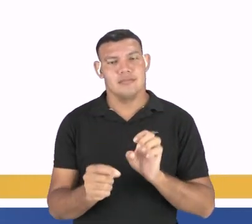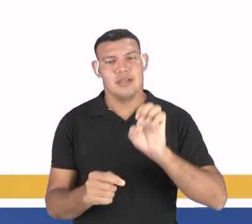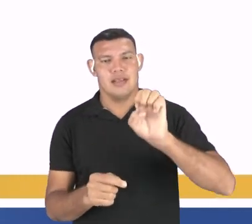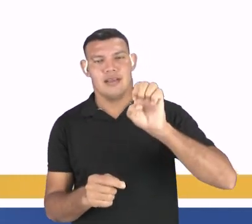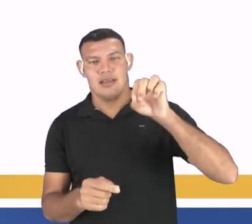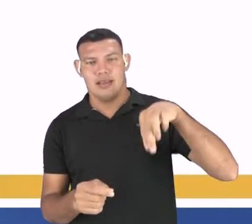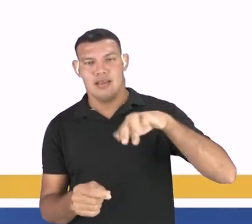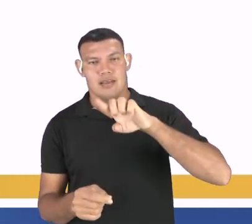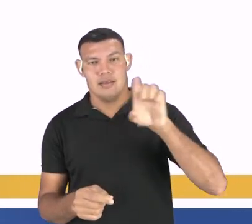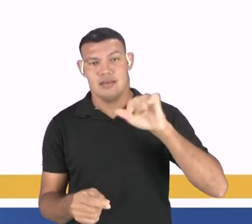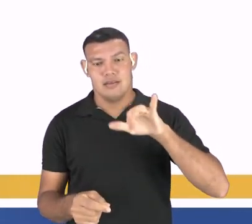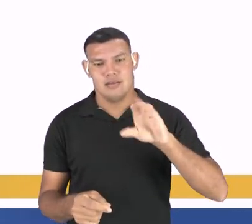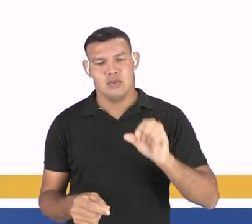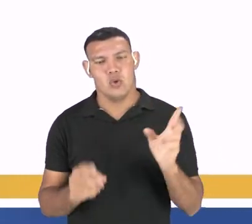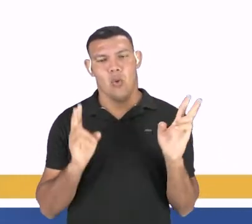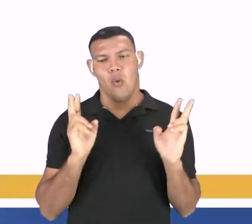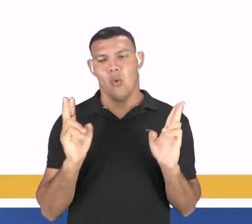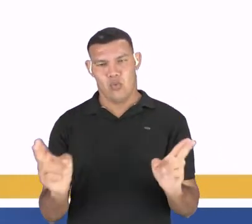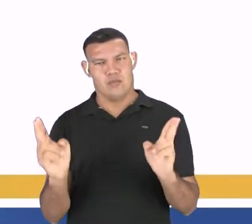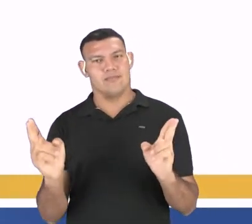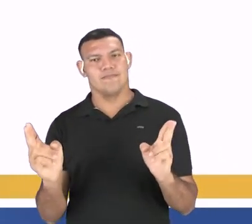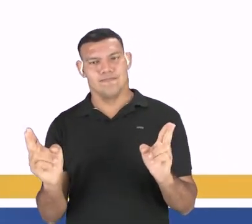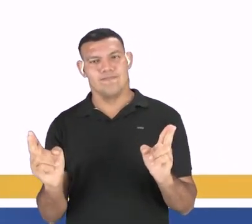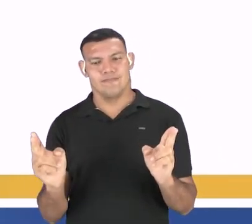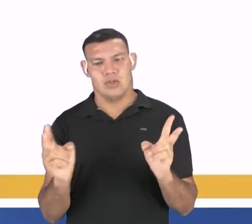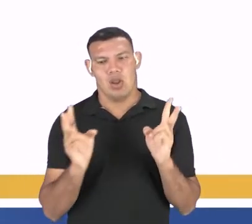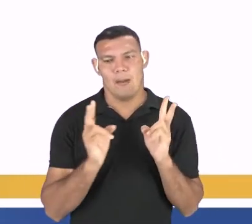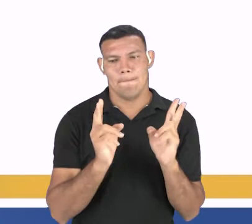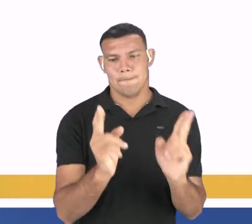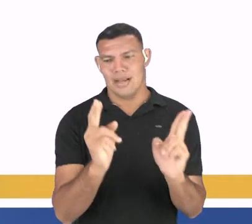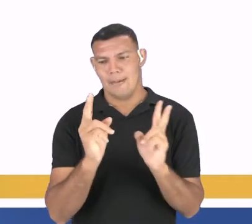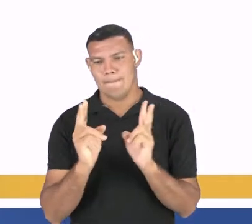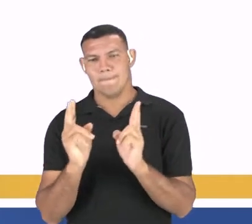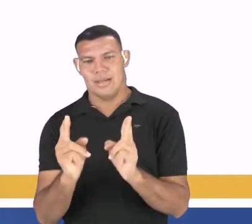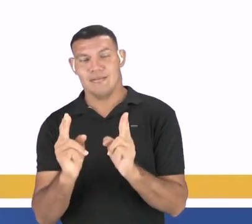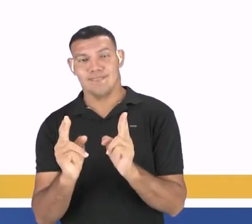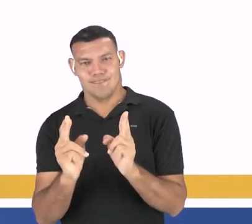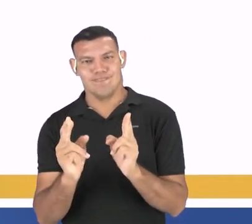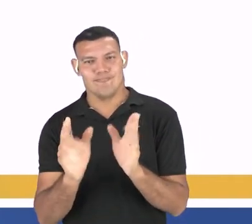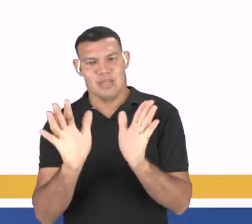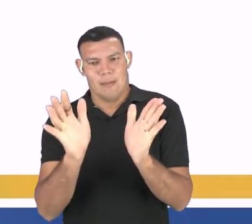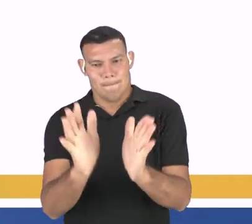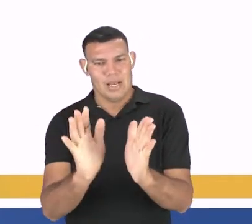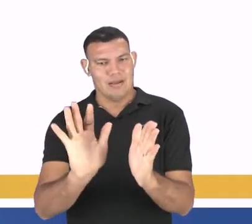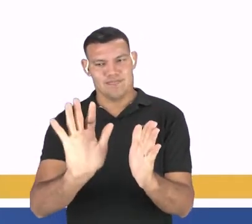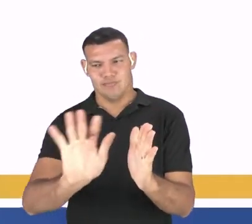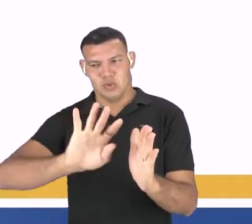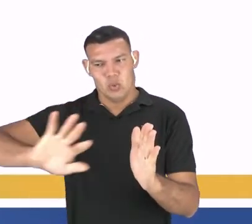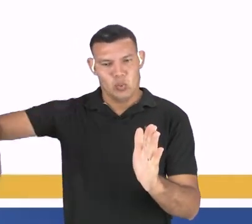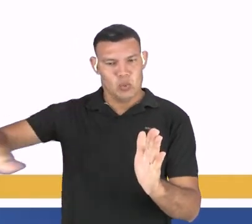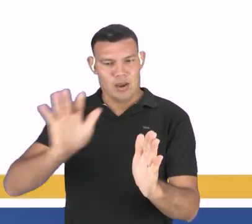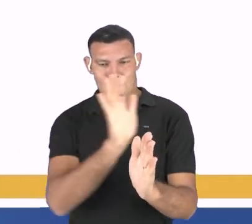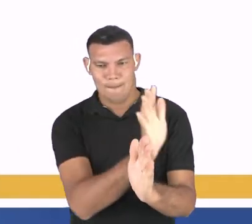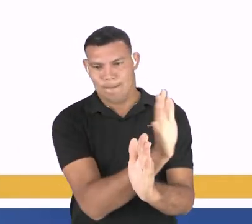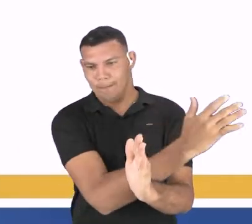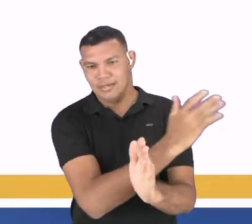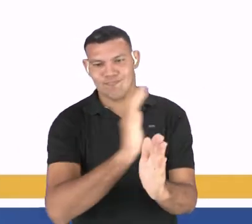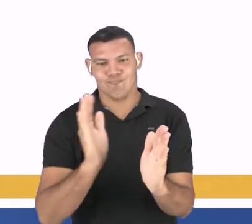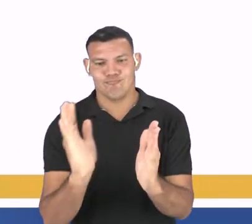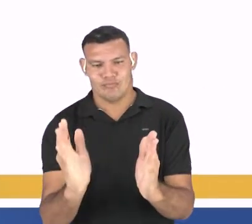restrição nós vamos cortar o DNA e um local específico isolando esse Gene que nós queremos né